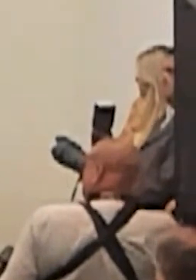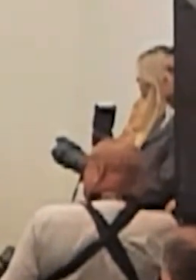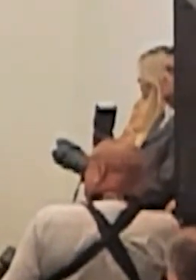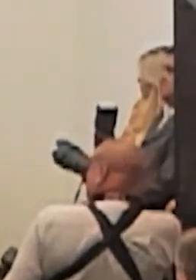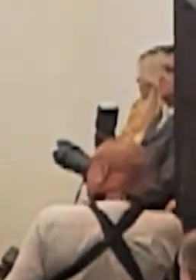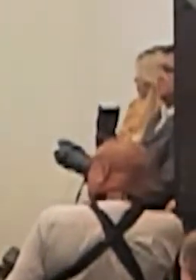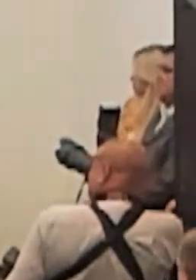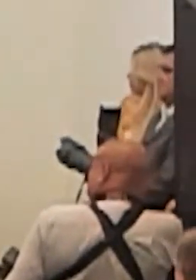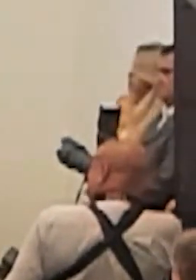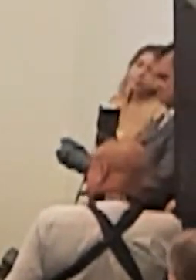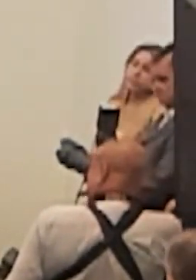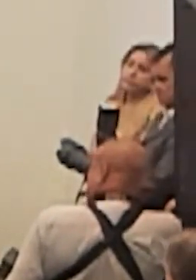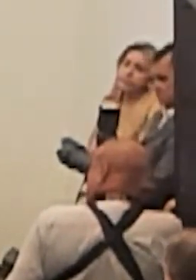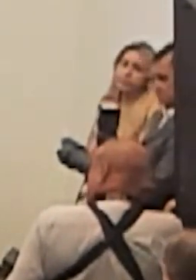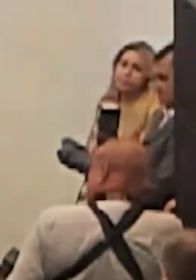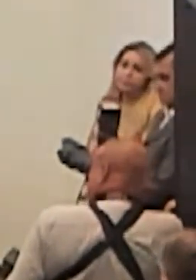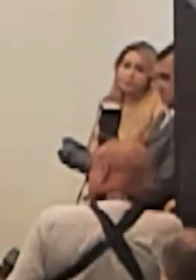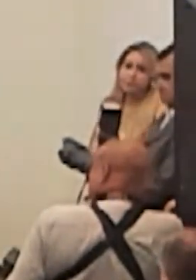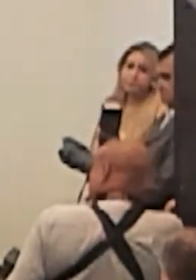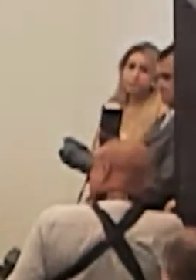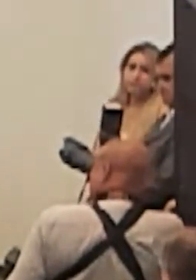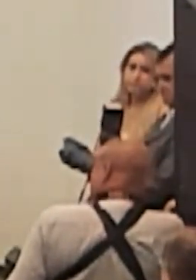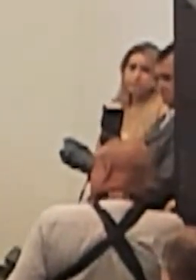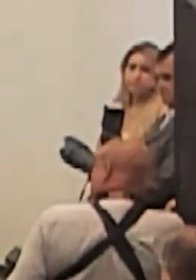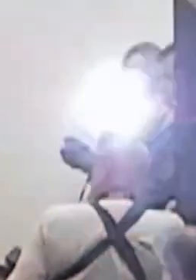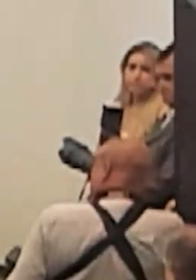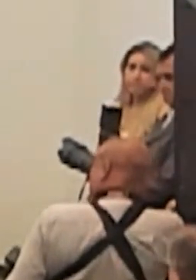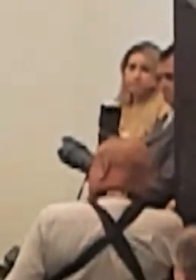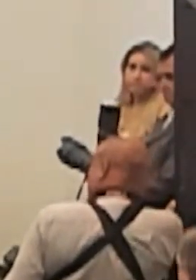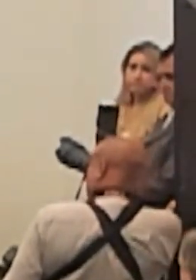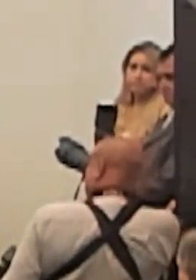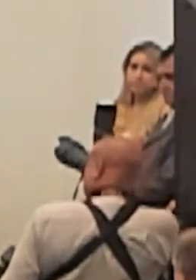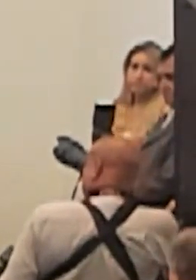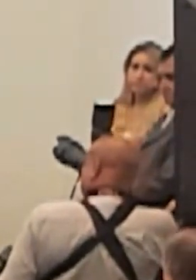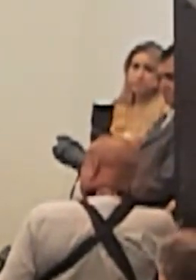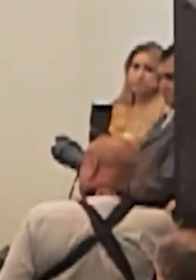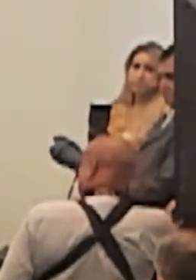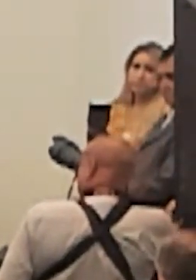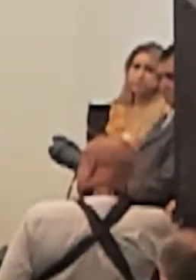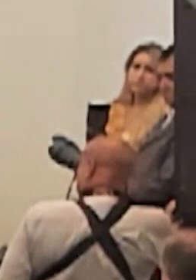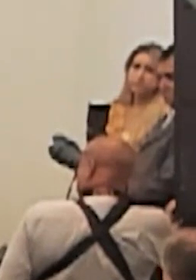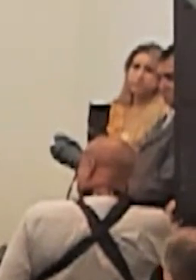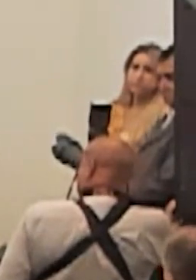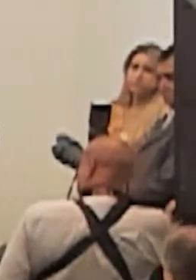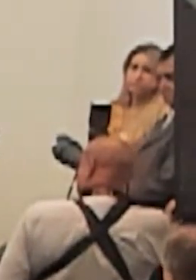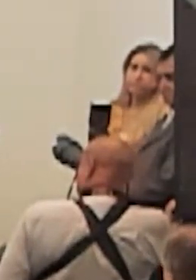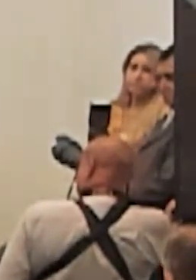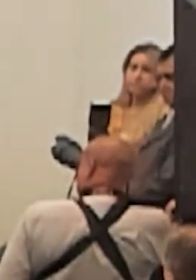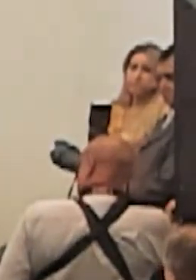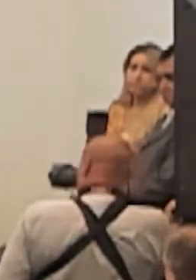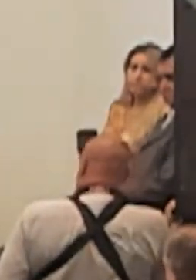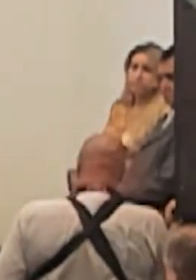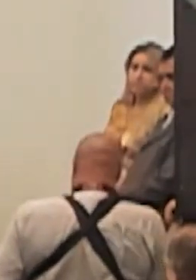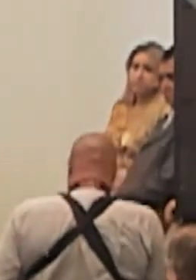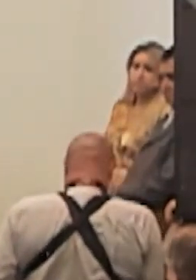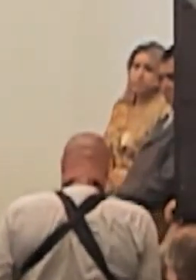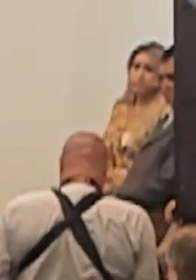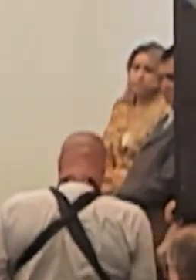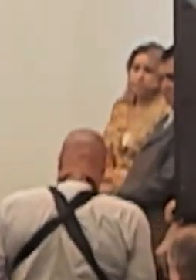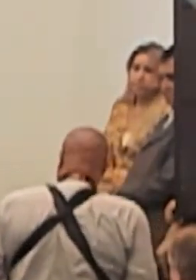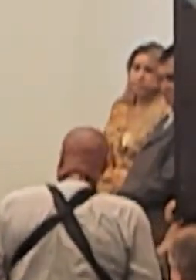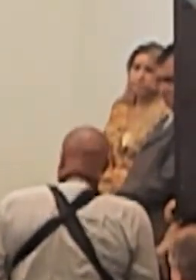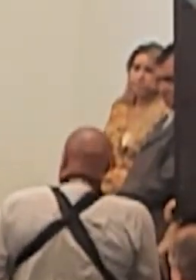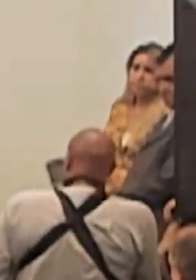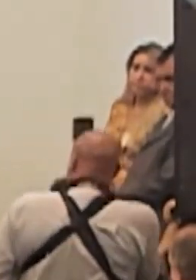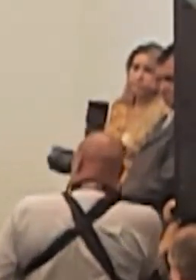responsabilidade pública tem que fazer com quem ajudou a construir a nossa nação, que os nossos aposentados e pensionistas são. É dívida